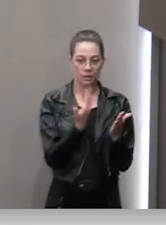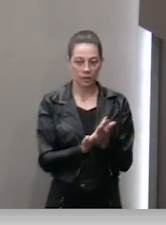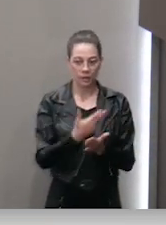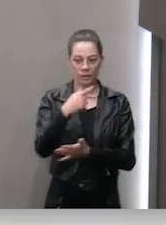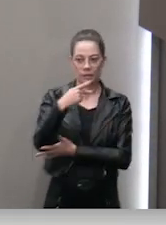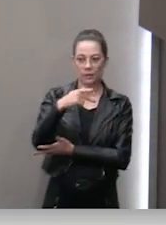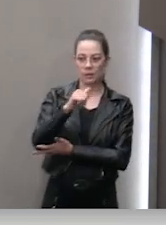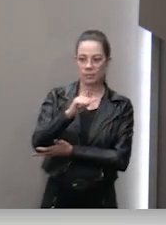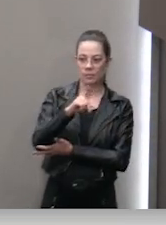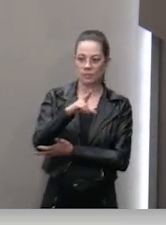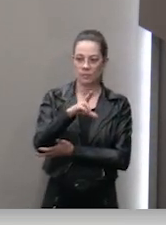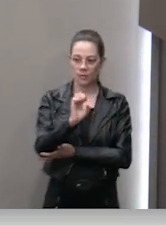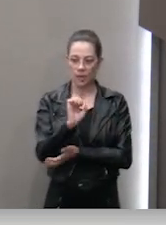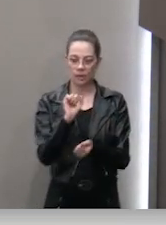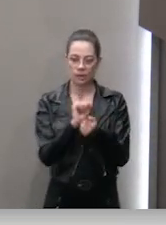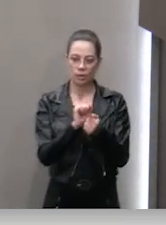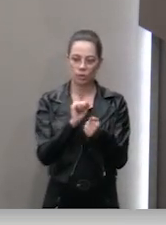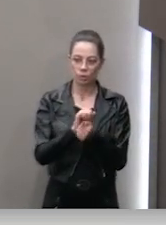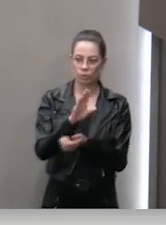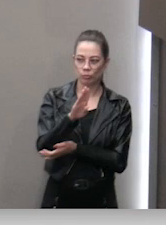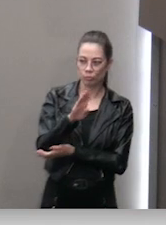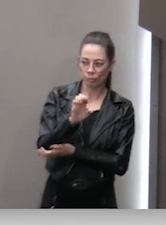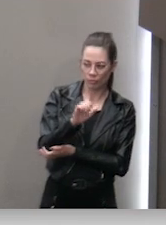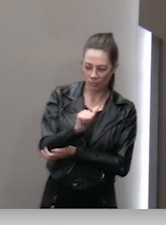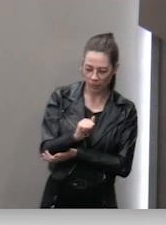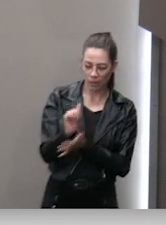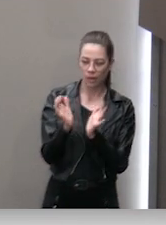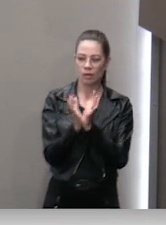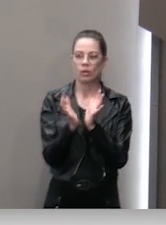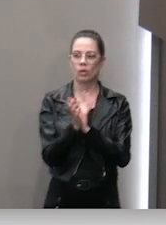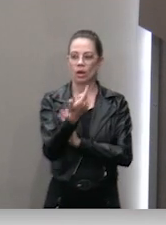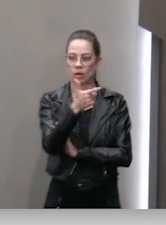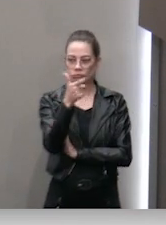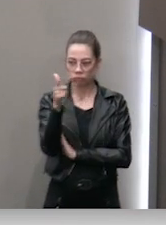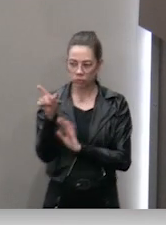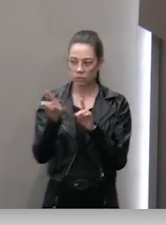Anchieta, junto com a Bea, junto com os colegas,